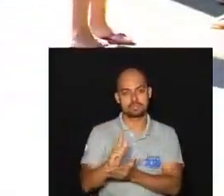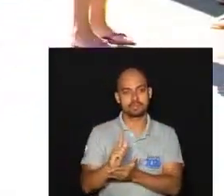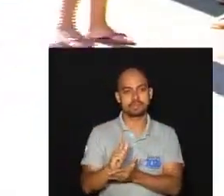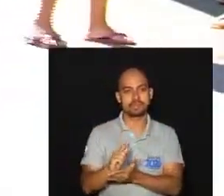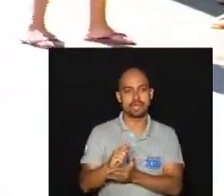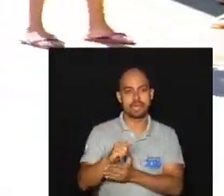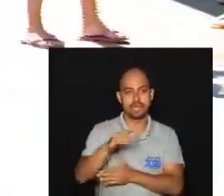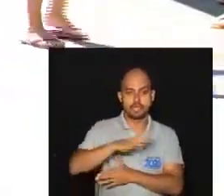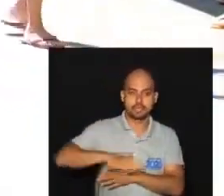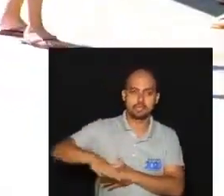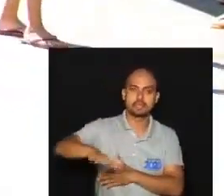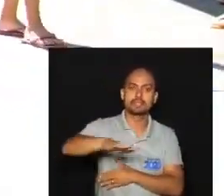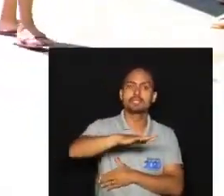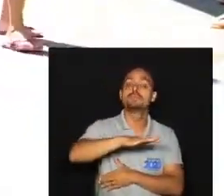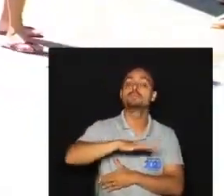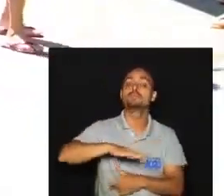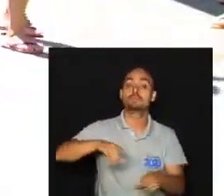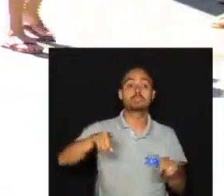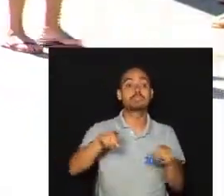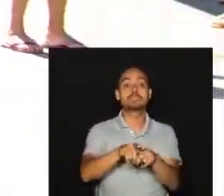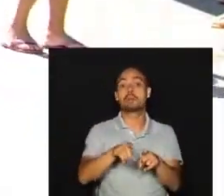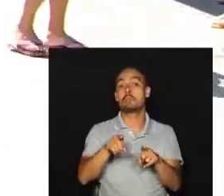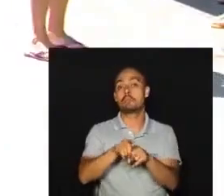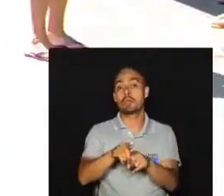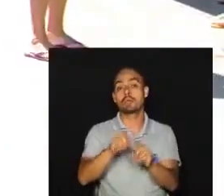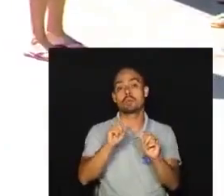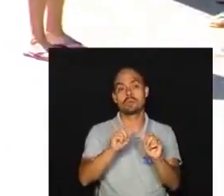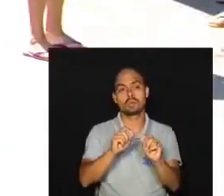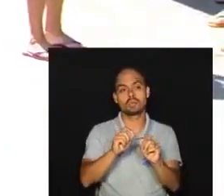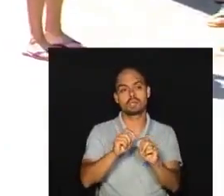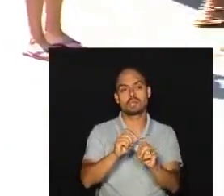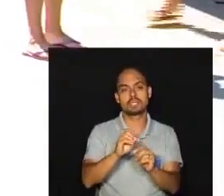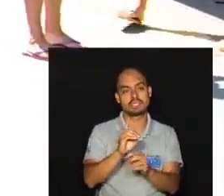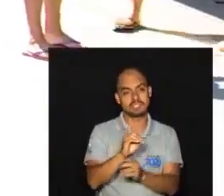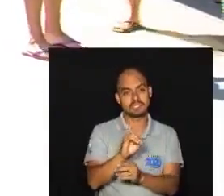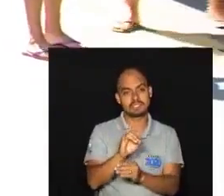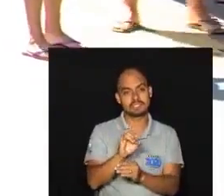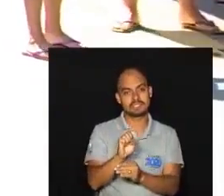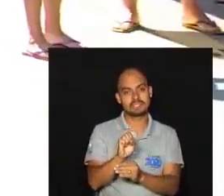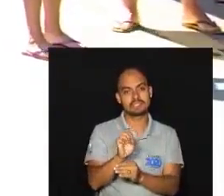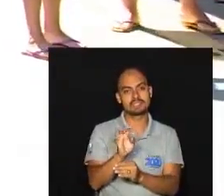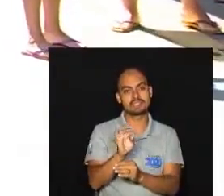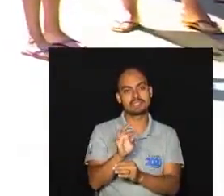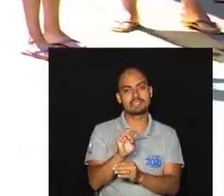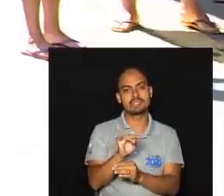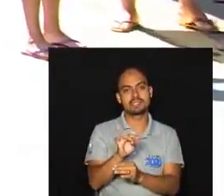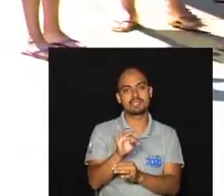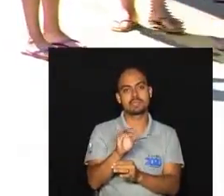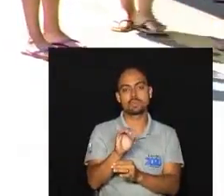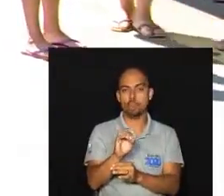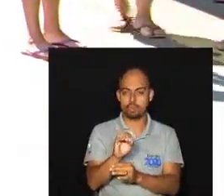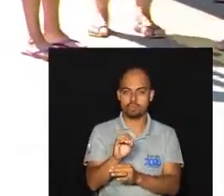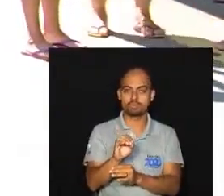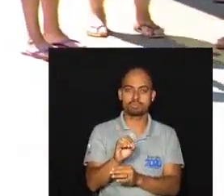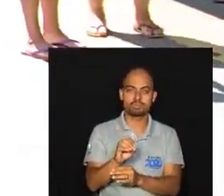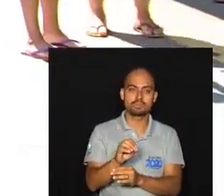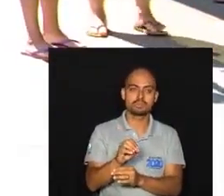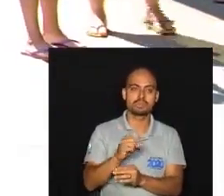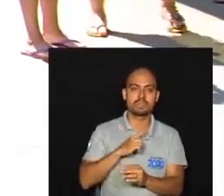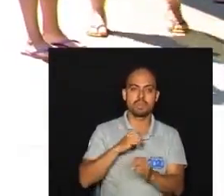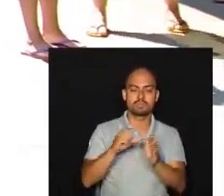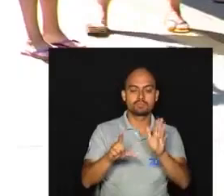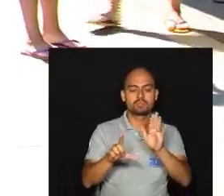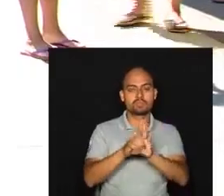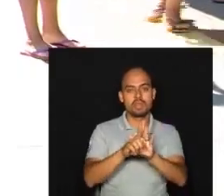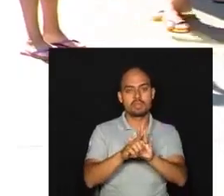aqui a região também foi elevada a distrito em 2015, após o plebiscito.